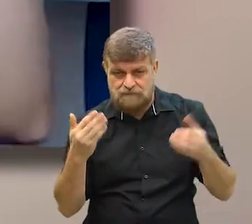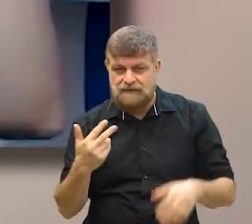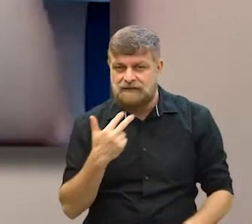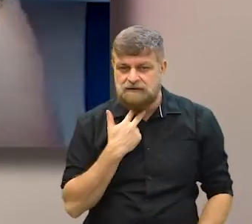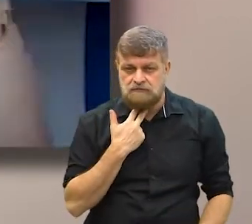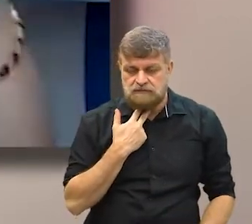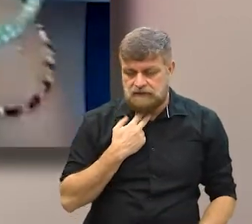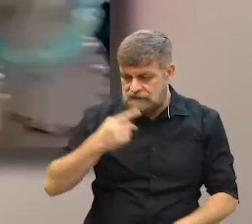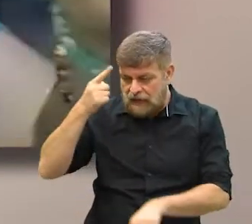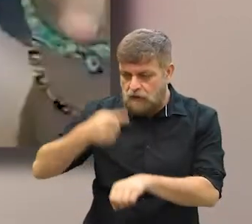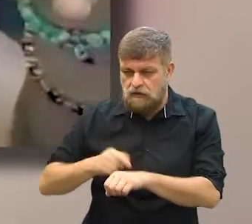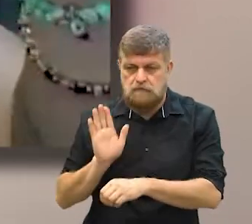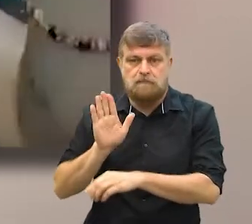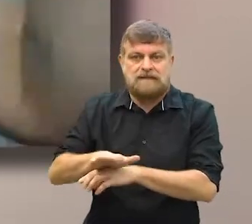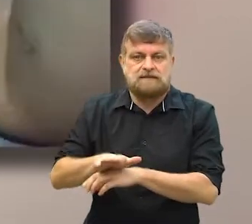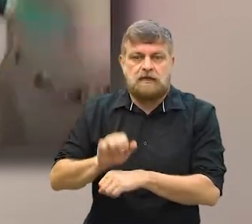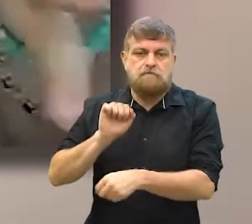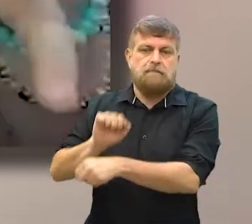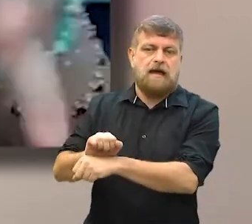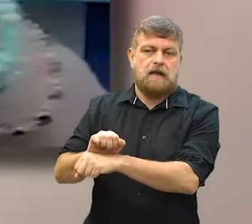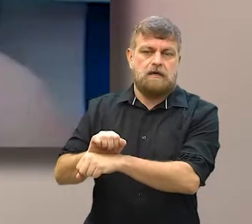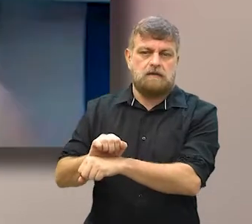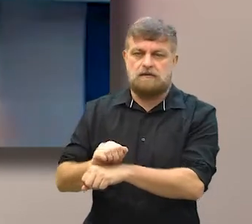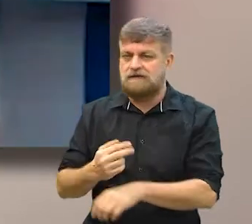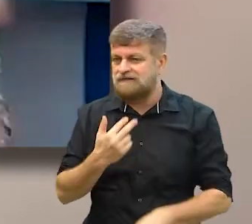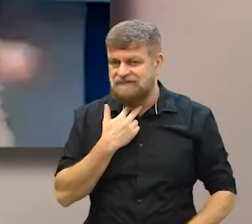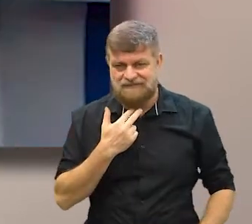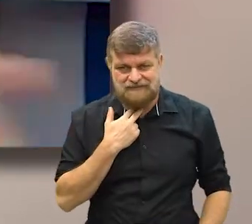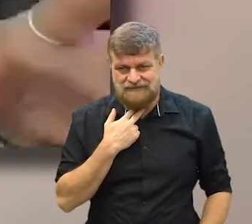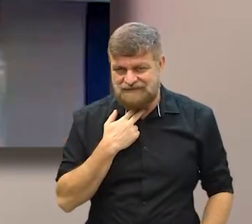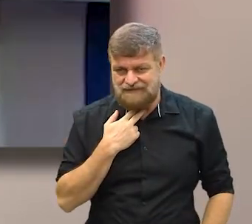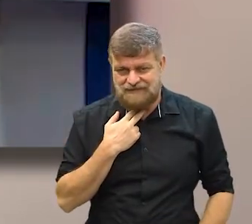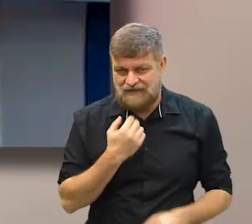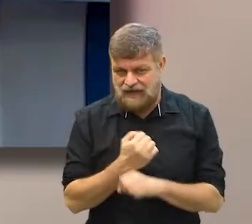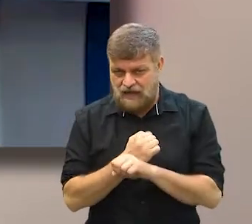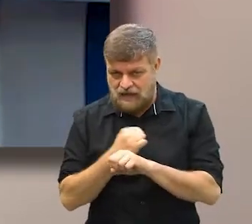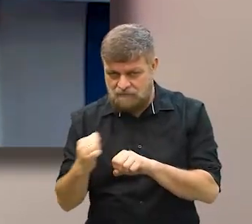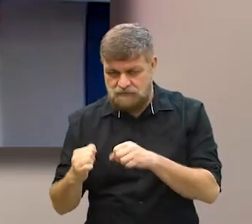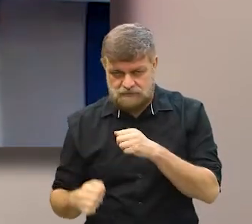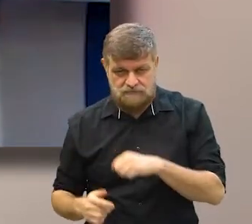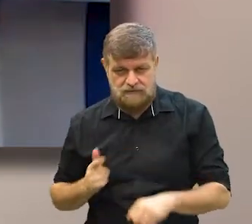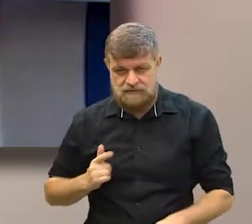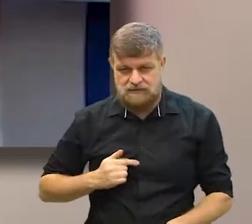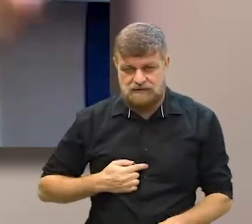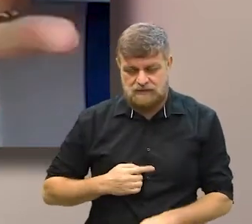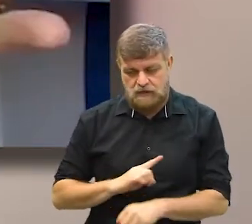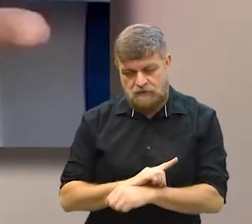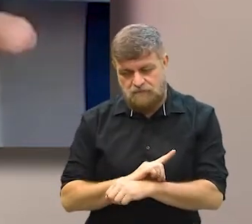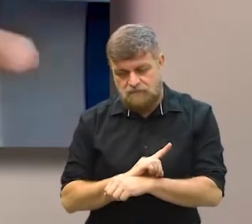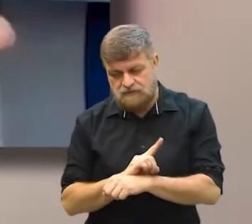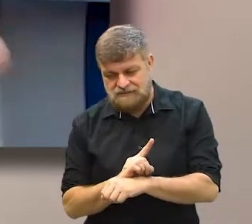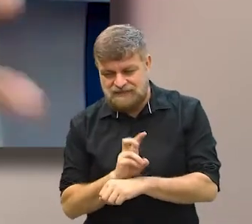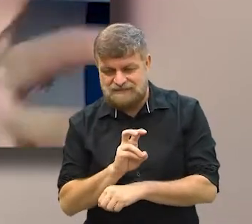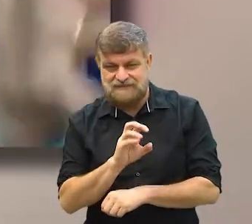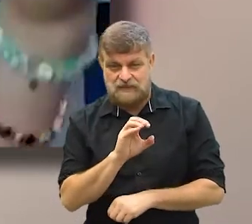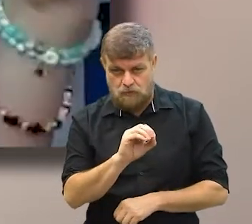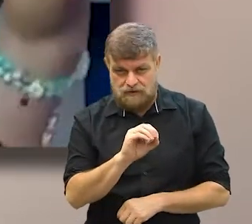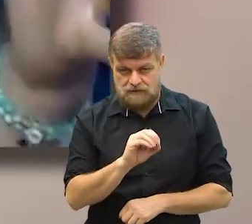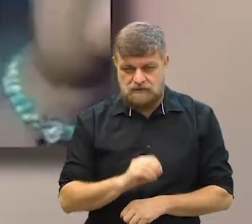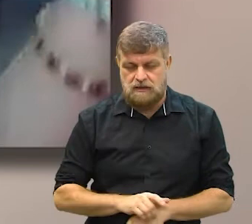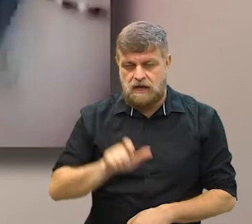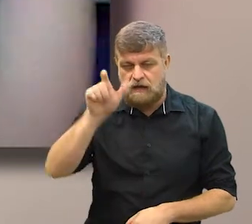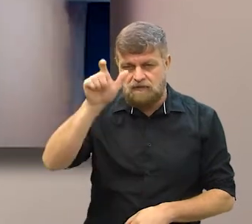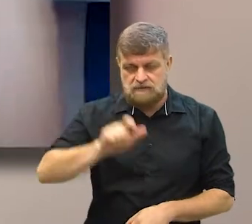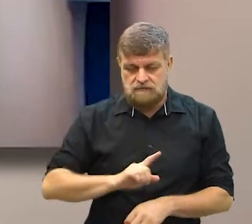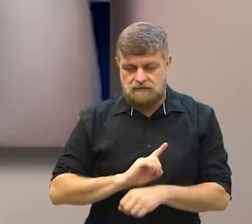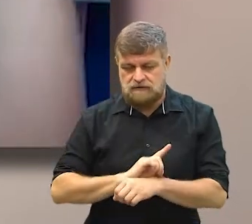vai conseguir de uma vez frear e chegar numa velocidade segura de 50, 40 por hora. Você